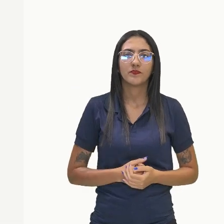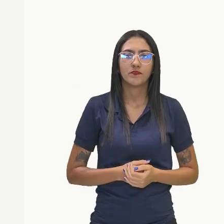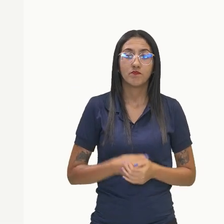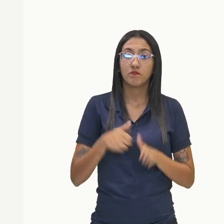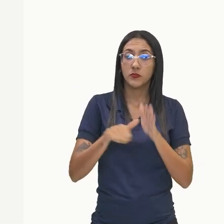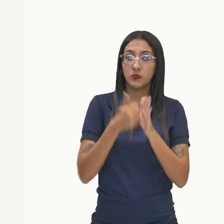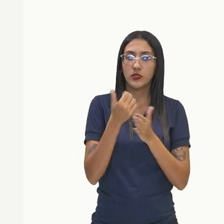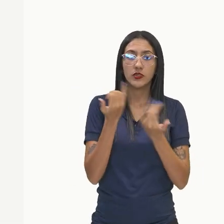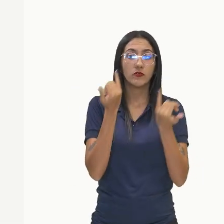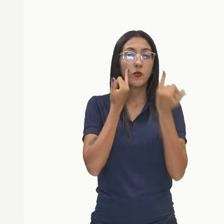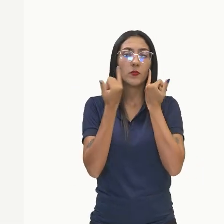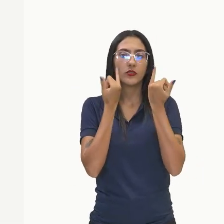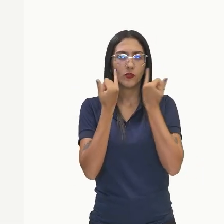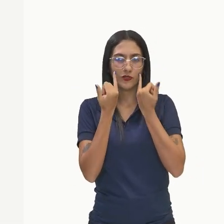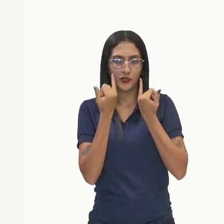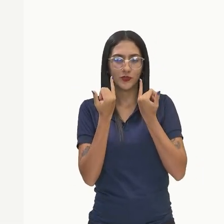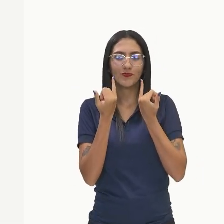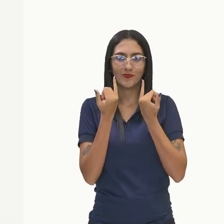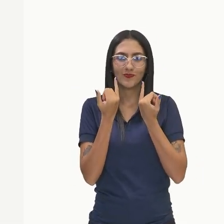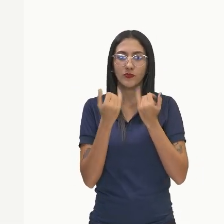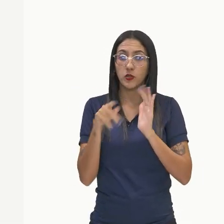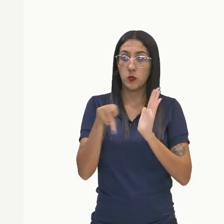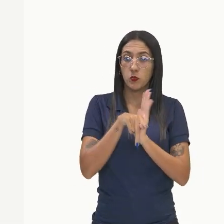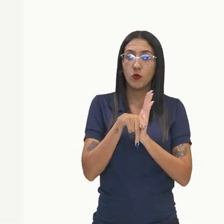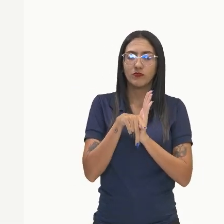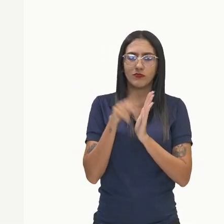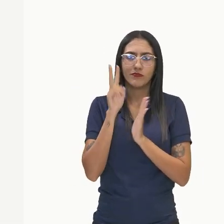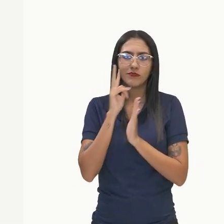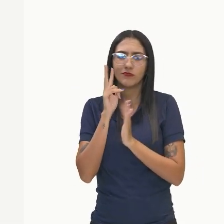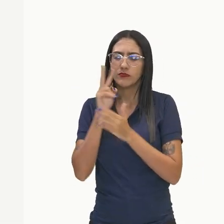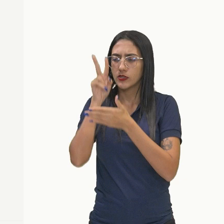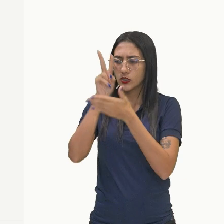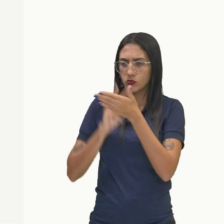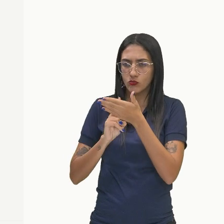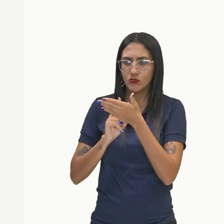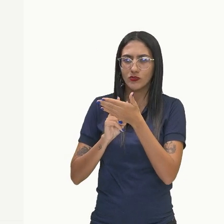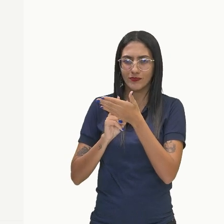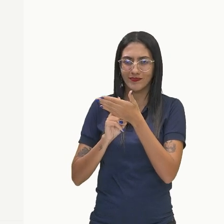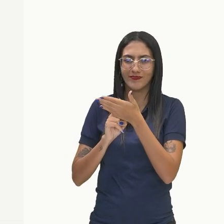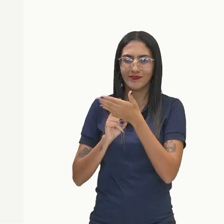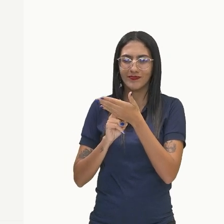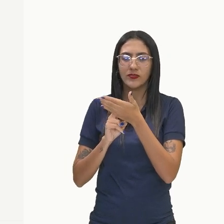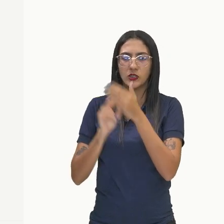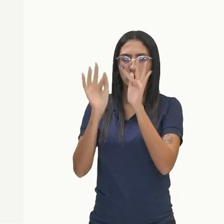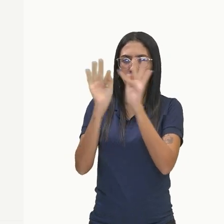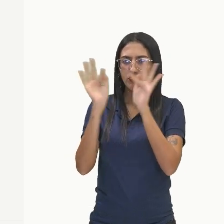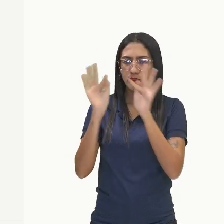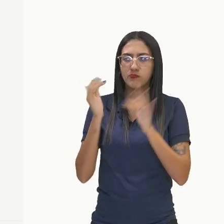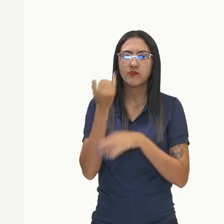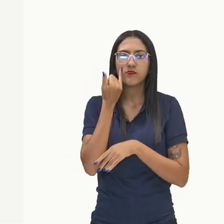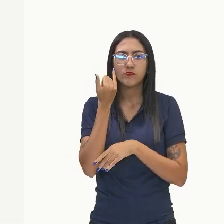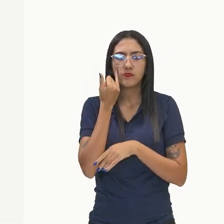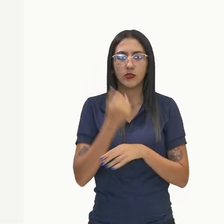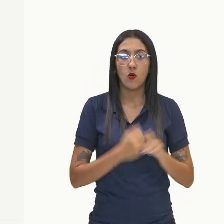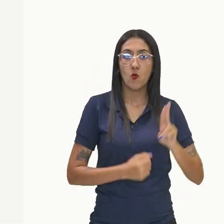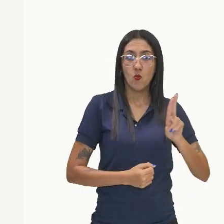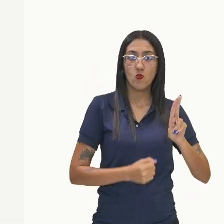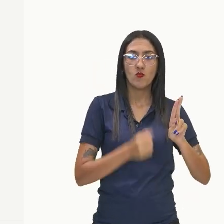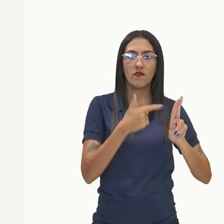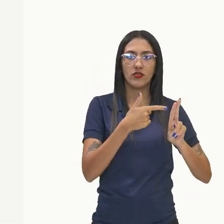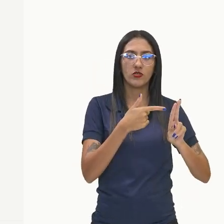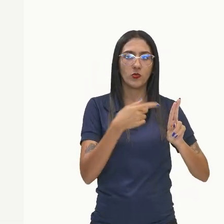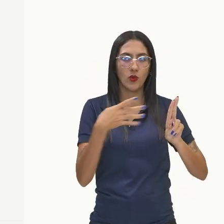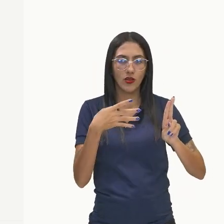primeiro os dados que são retirados lá do enunciado da questão, como eu comentei, o U vale 24